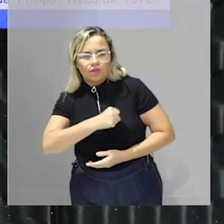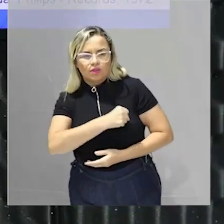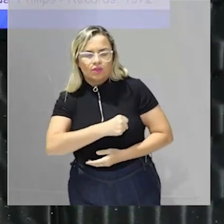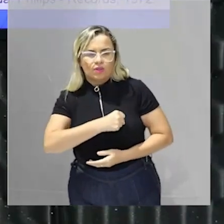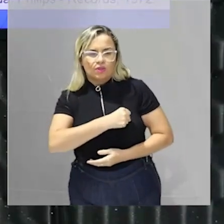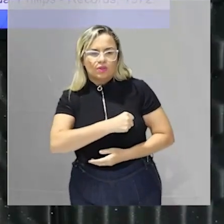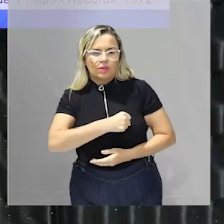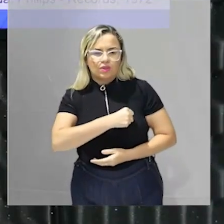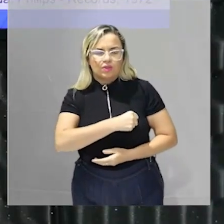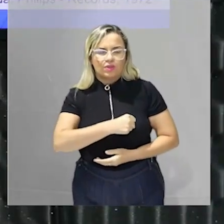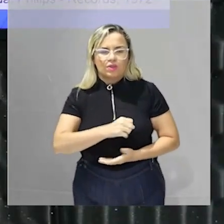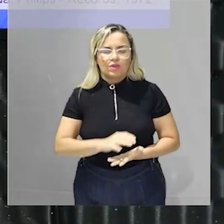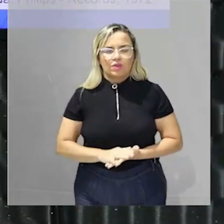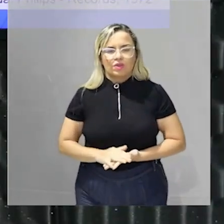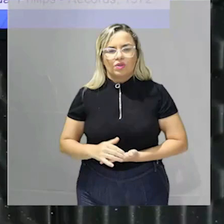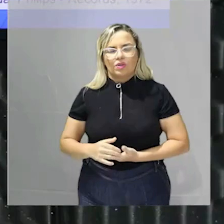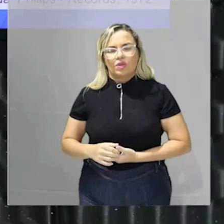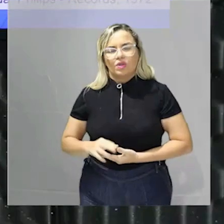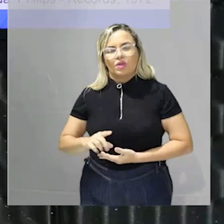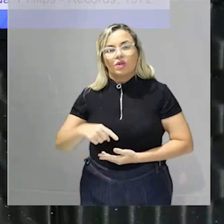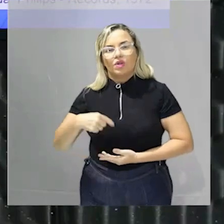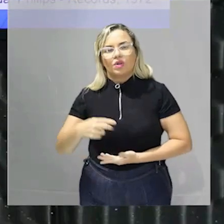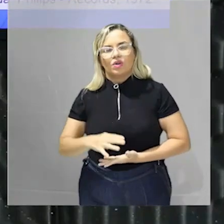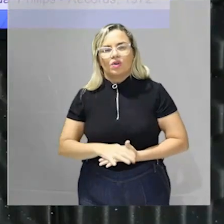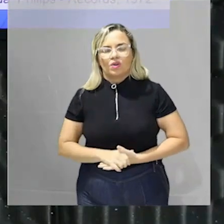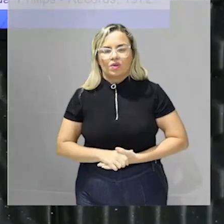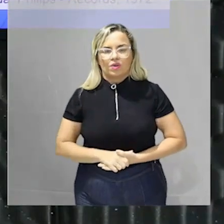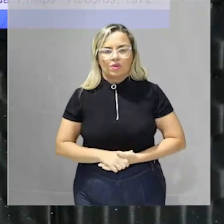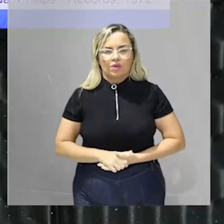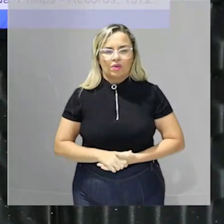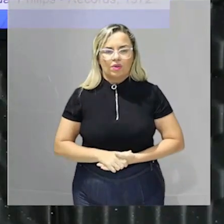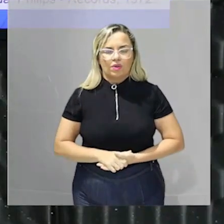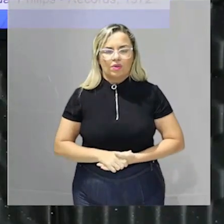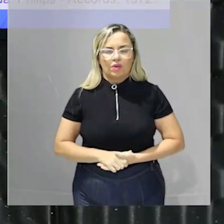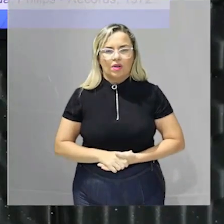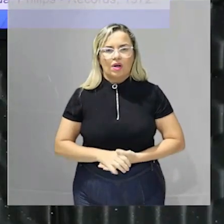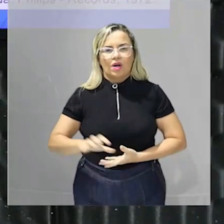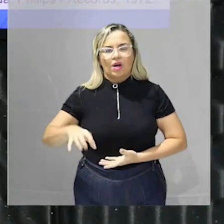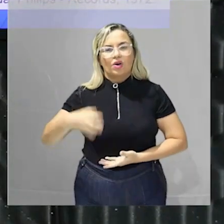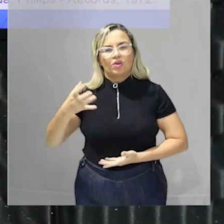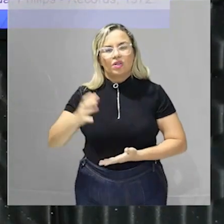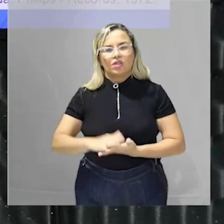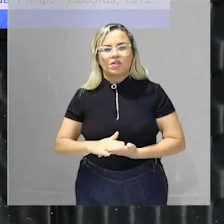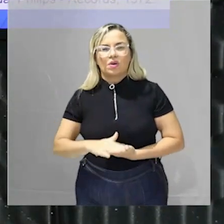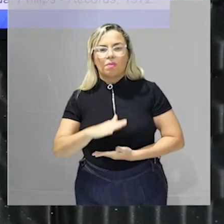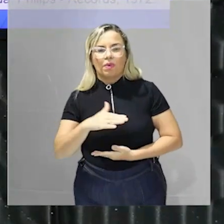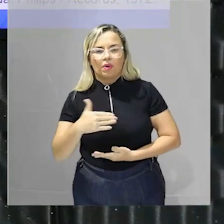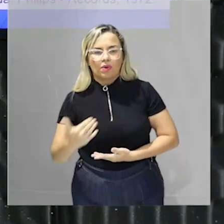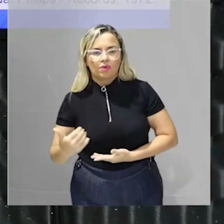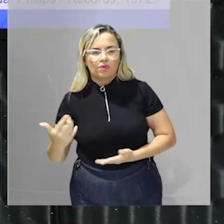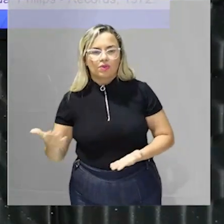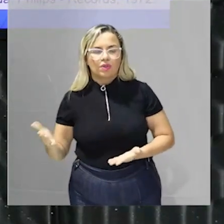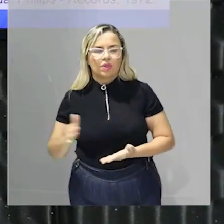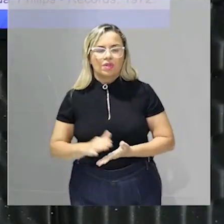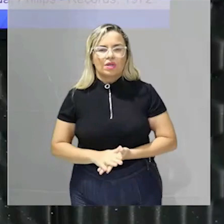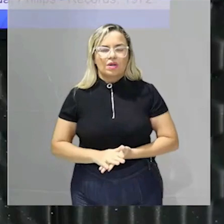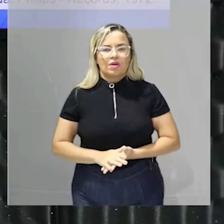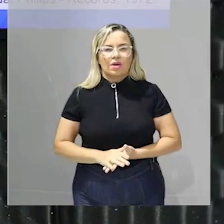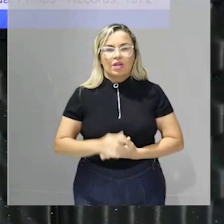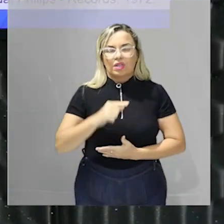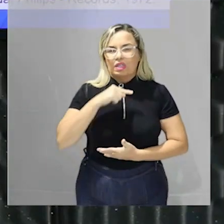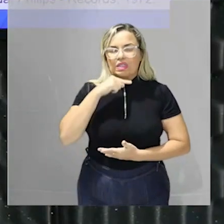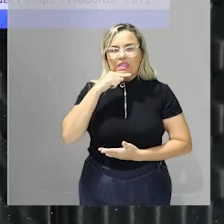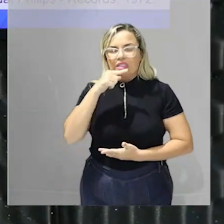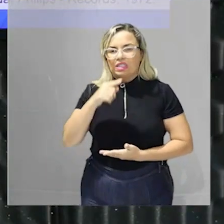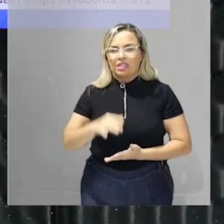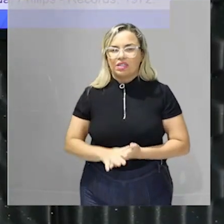outros, nossos mortos, acontecem perdas também nesse texto dela, para que ninguém volte atrás, né?